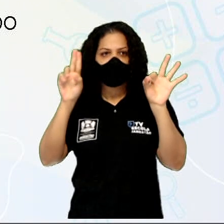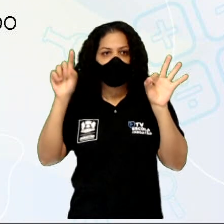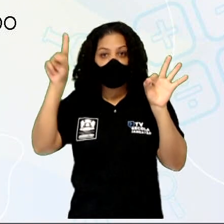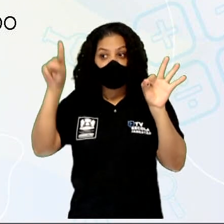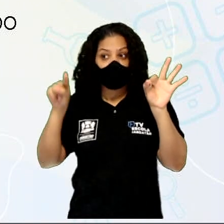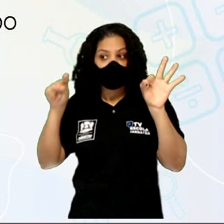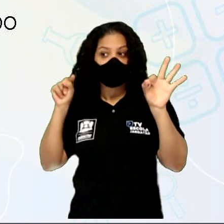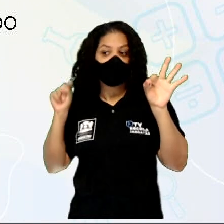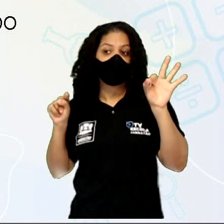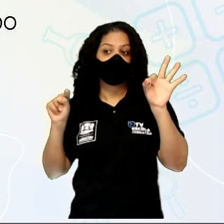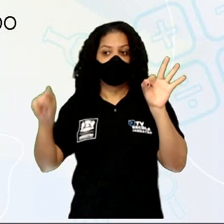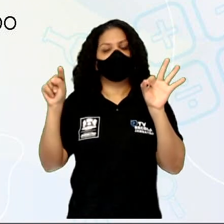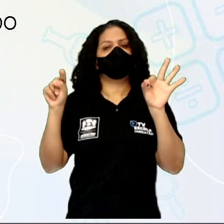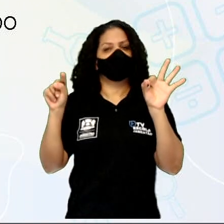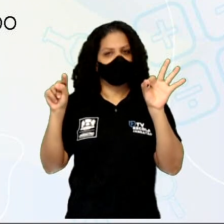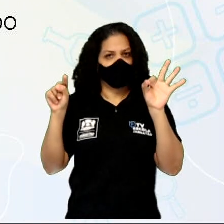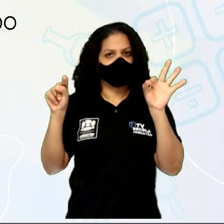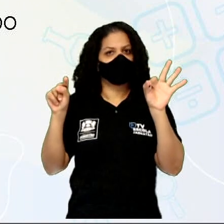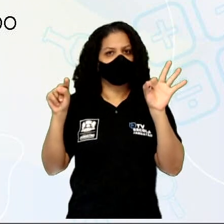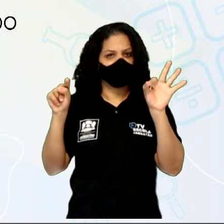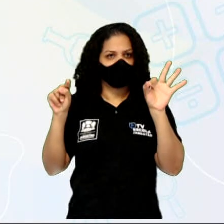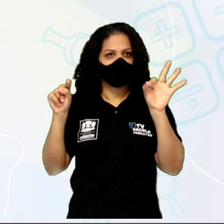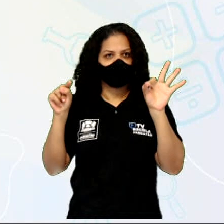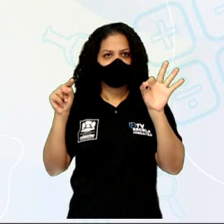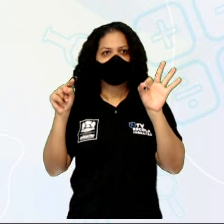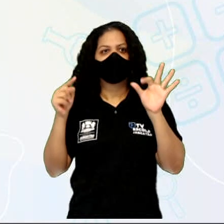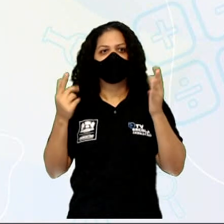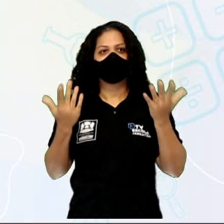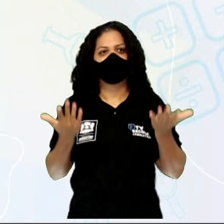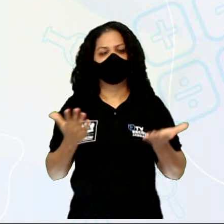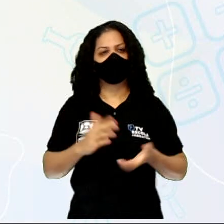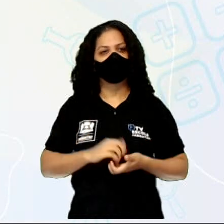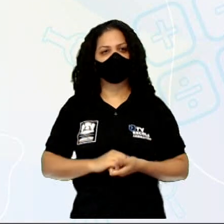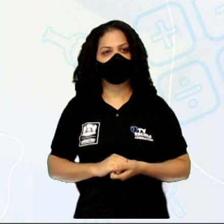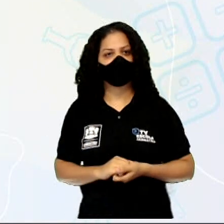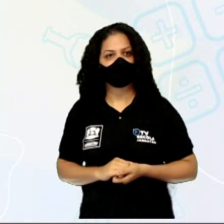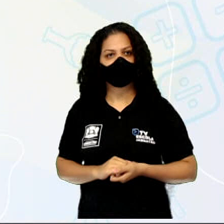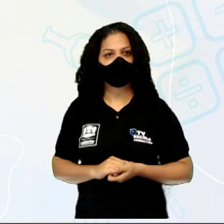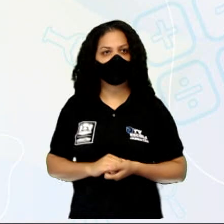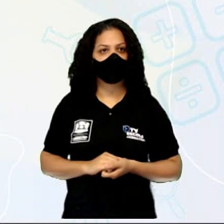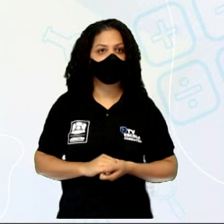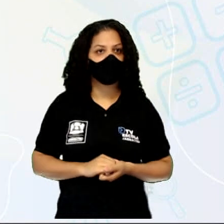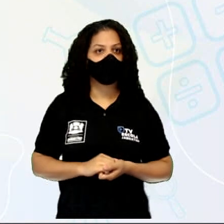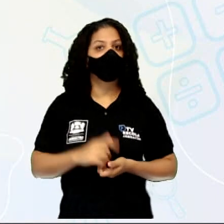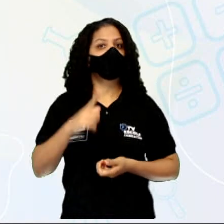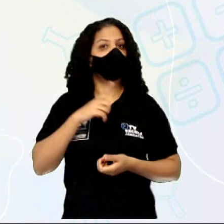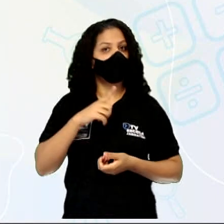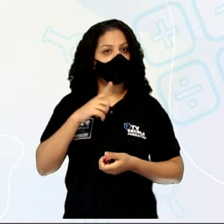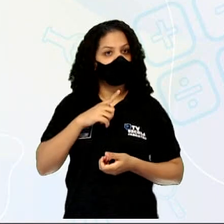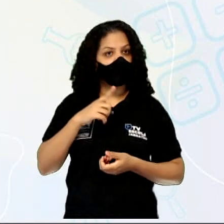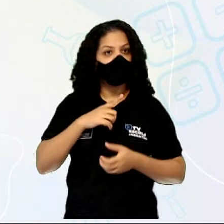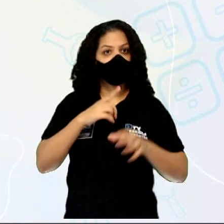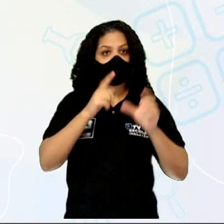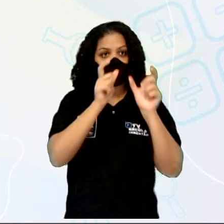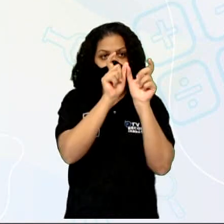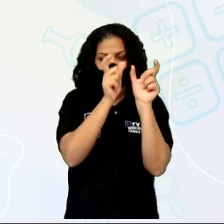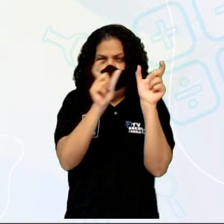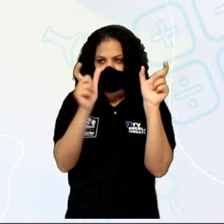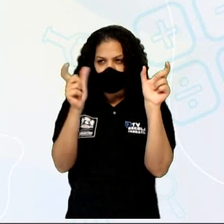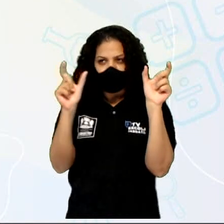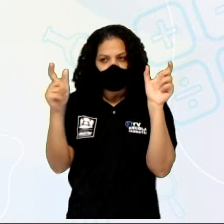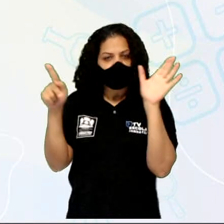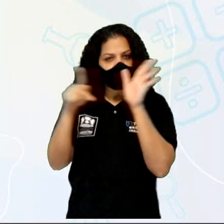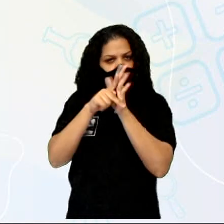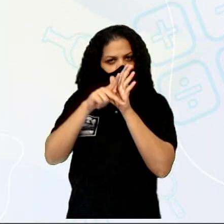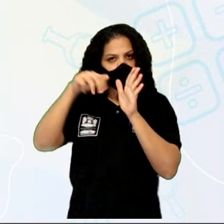no final de todas essas frases. Agora eu tenho mais um quadrinho, uma tirinha, perdão, de Mafalda para ler